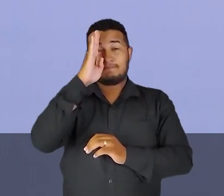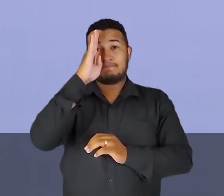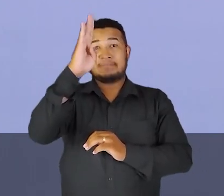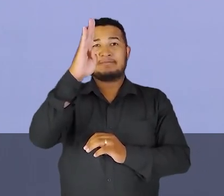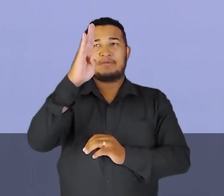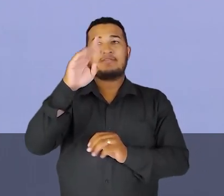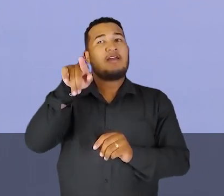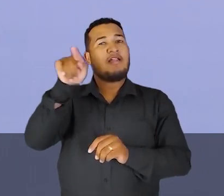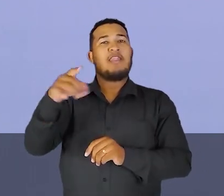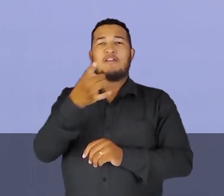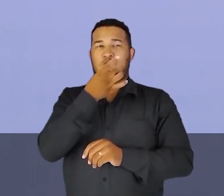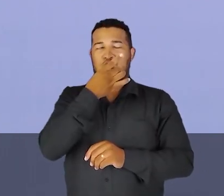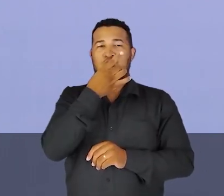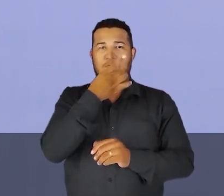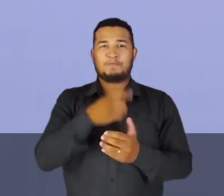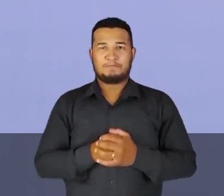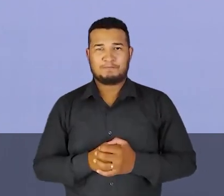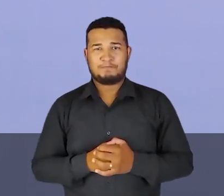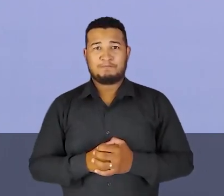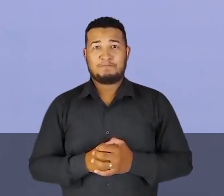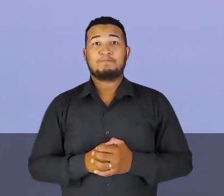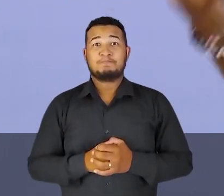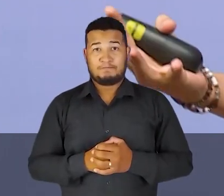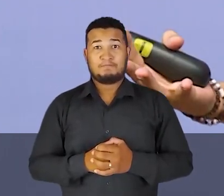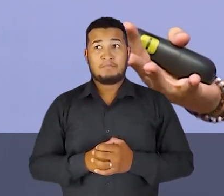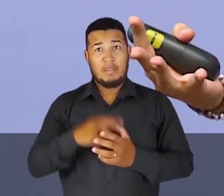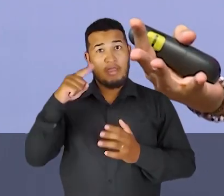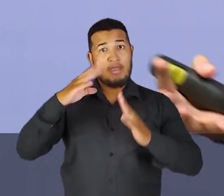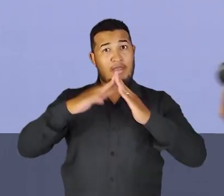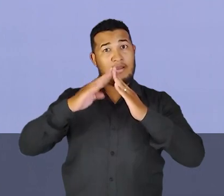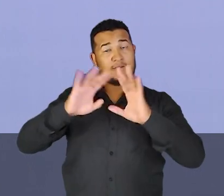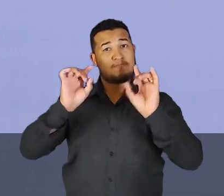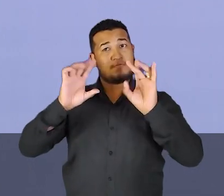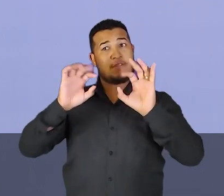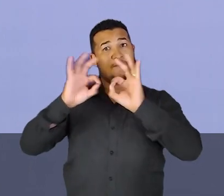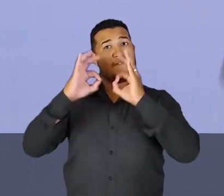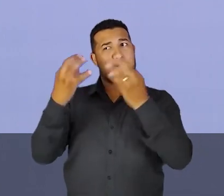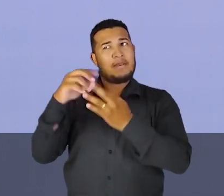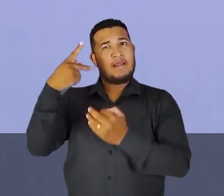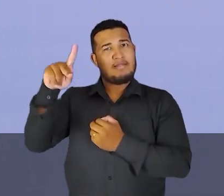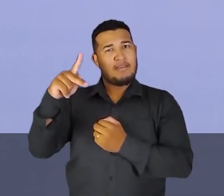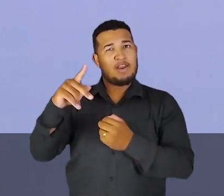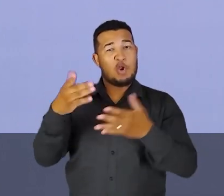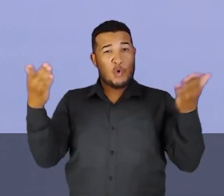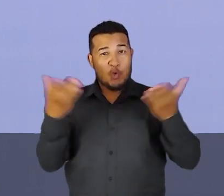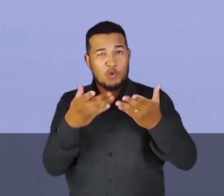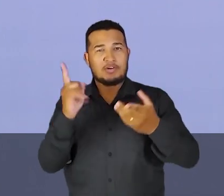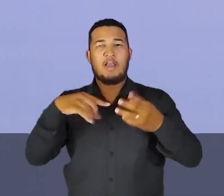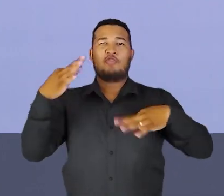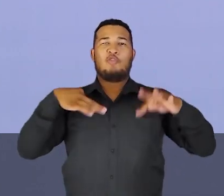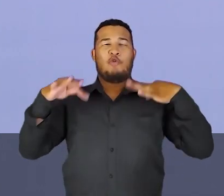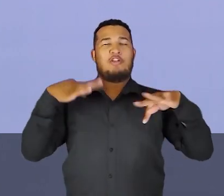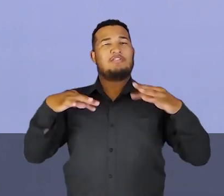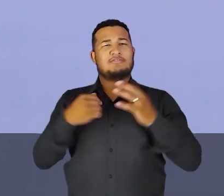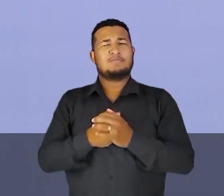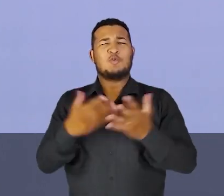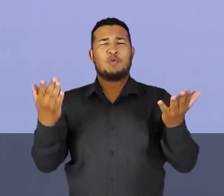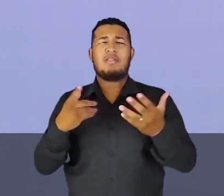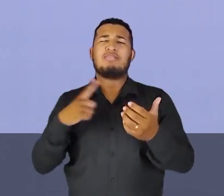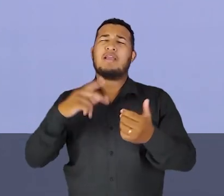para a região de Cachoeiro de Itapemirim. A casa da família dele virou hoje um ponto turístico. E dentre